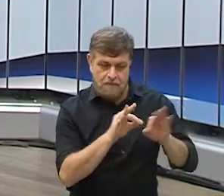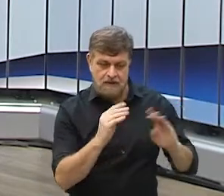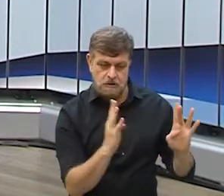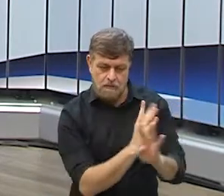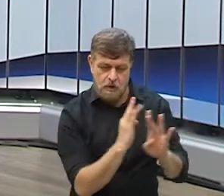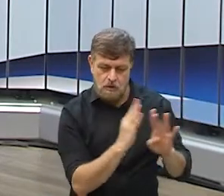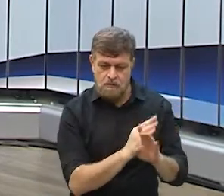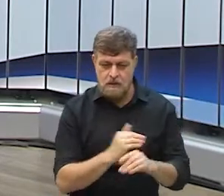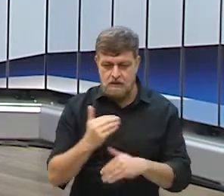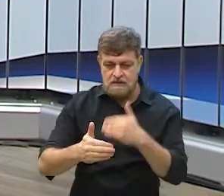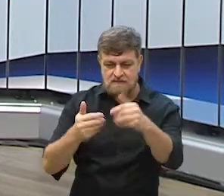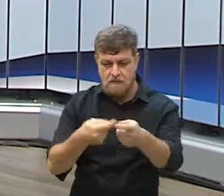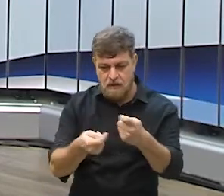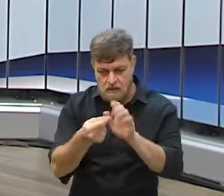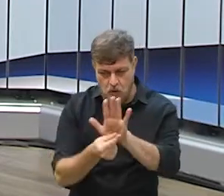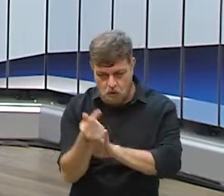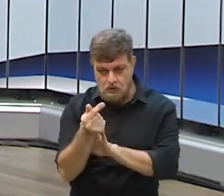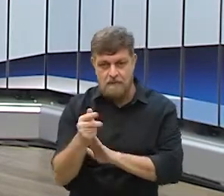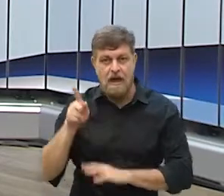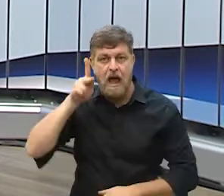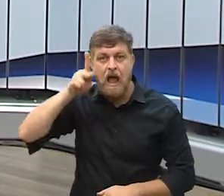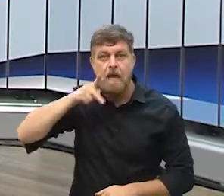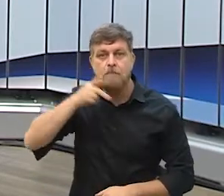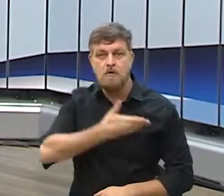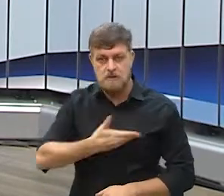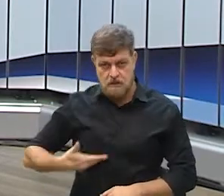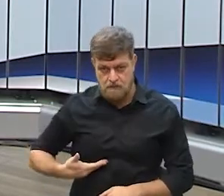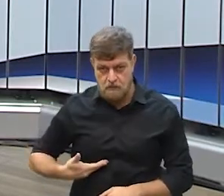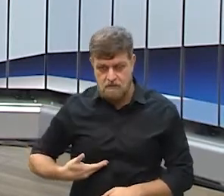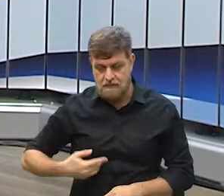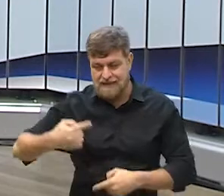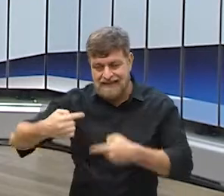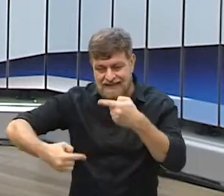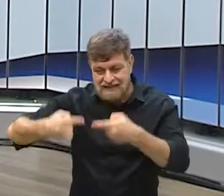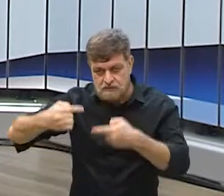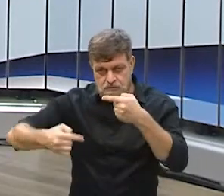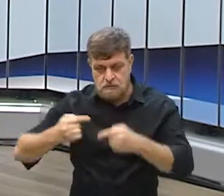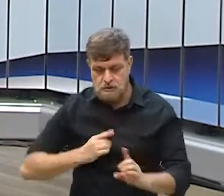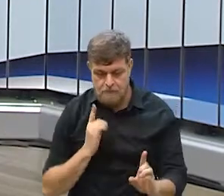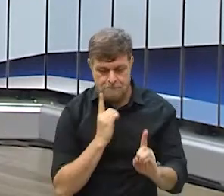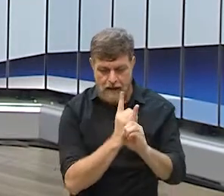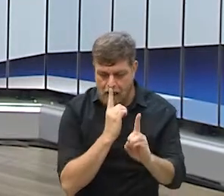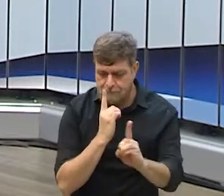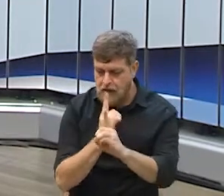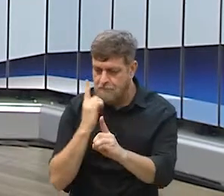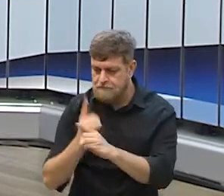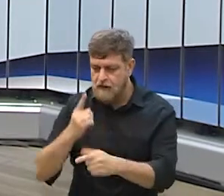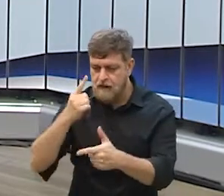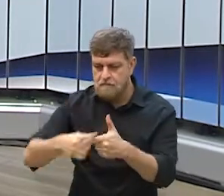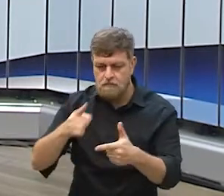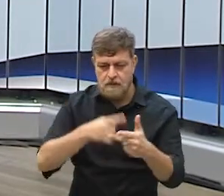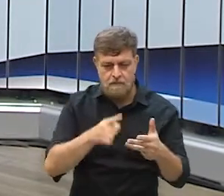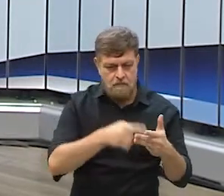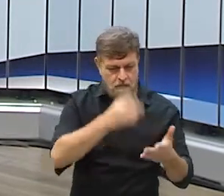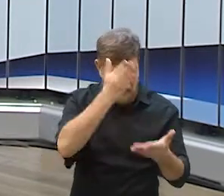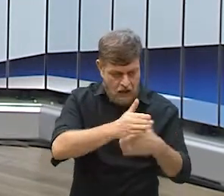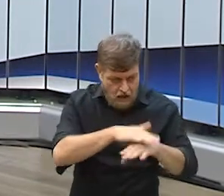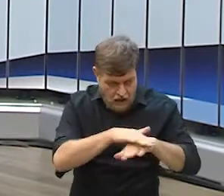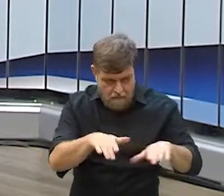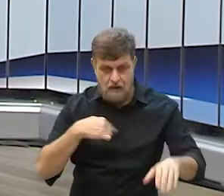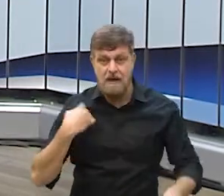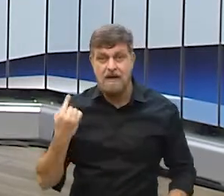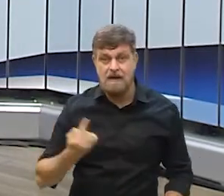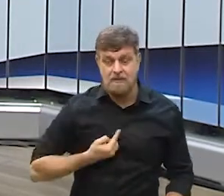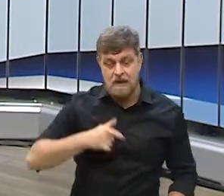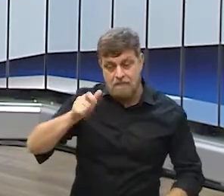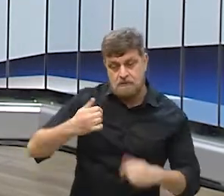urbano, desenvolvimento econômico e políticas públicas para discutir e encontrar soluções. E para quem está nos